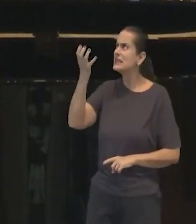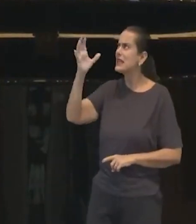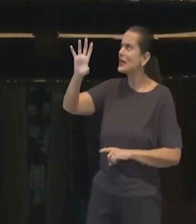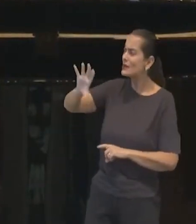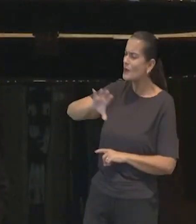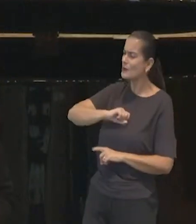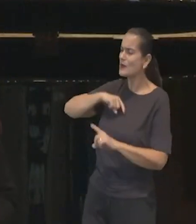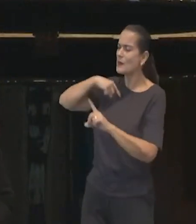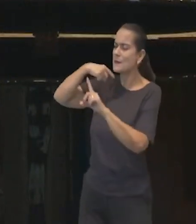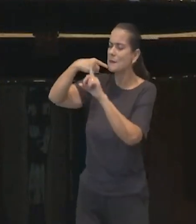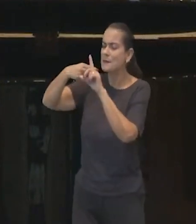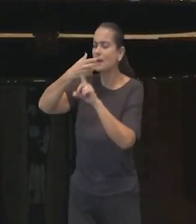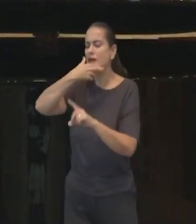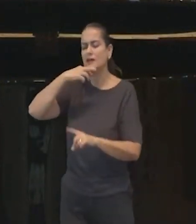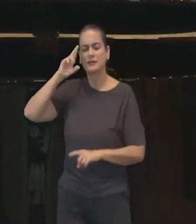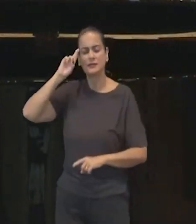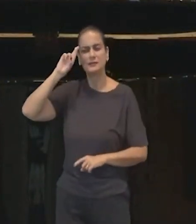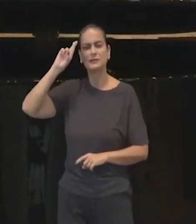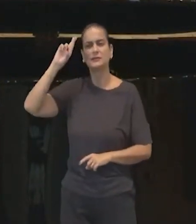mais, Senhor.